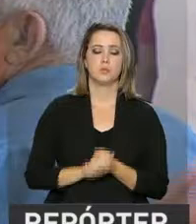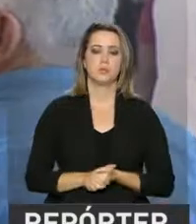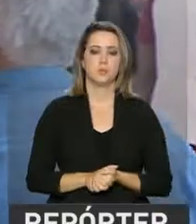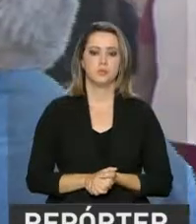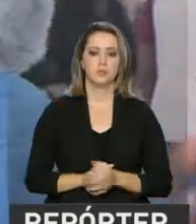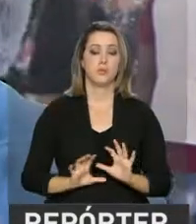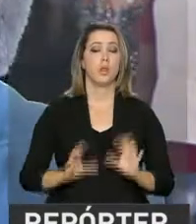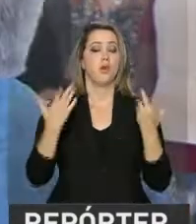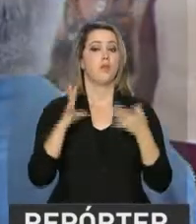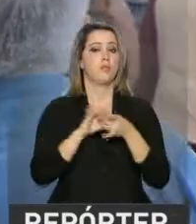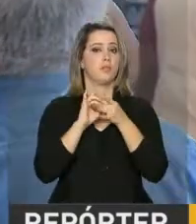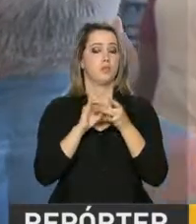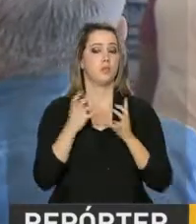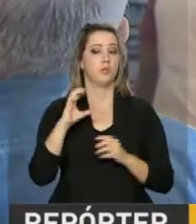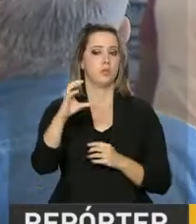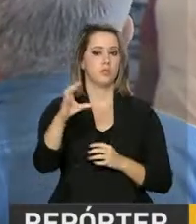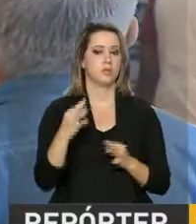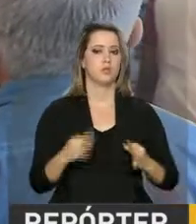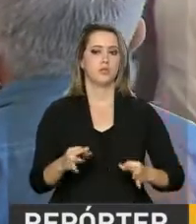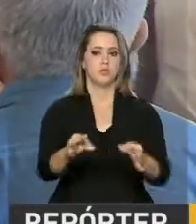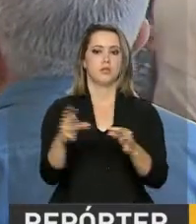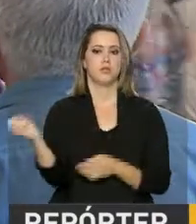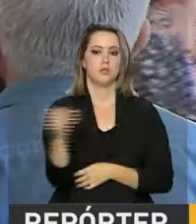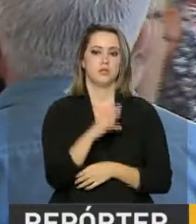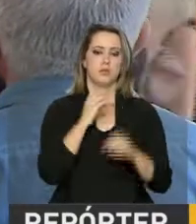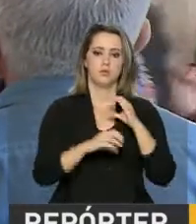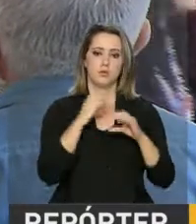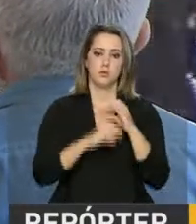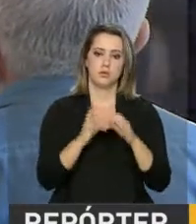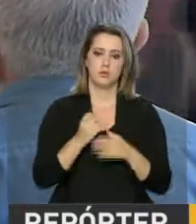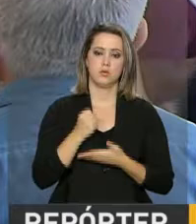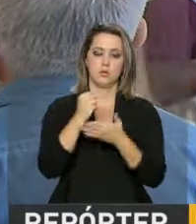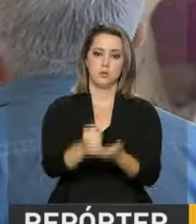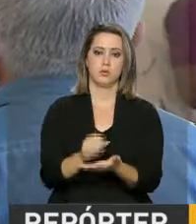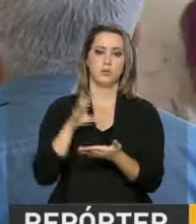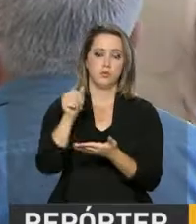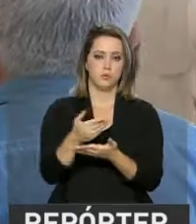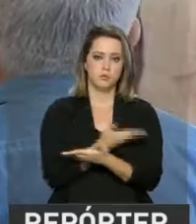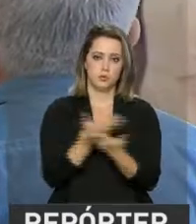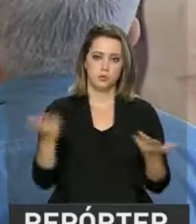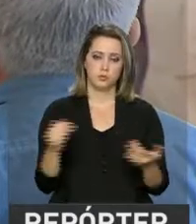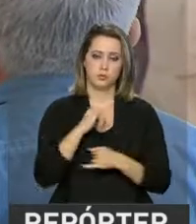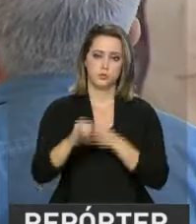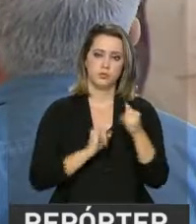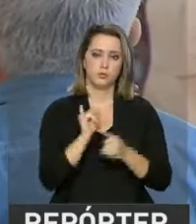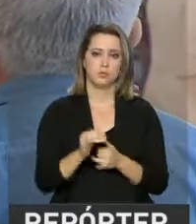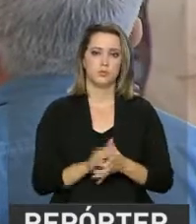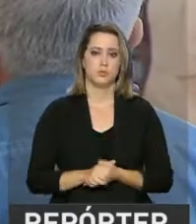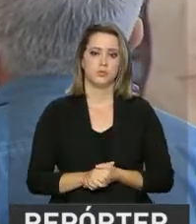congrega tanto a ciência a tecnologia inovação e as comunicações que nos postos para tudo isso a internet